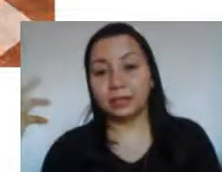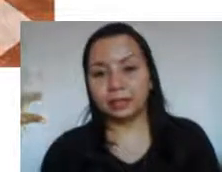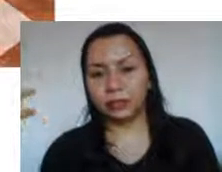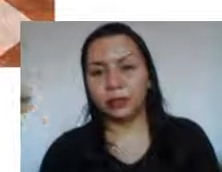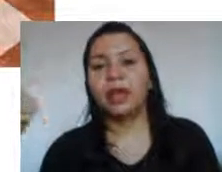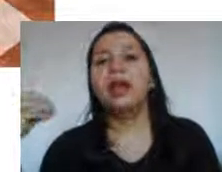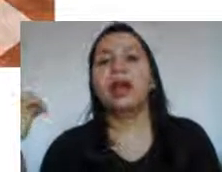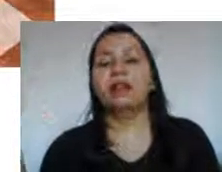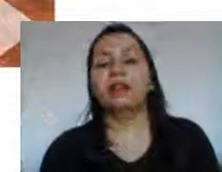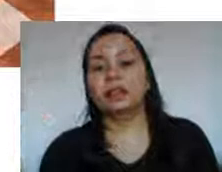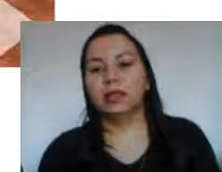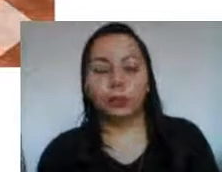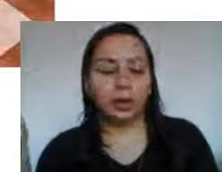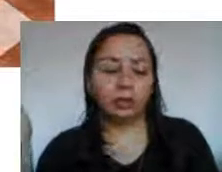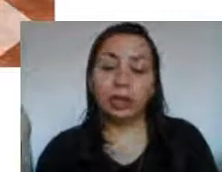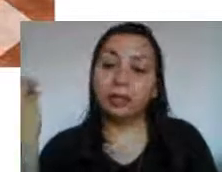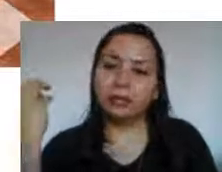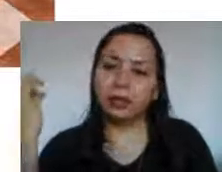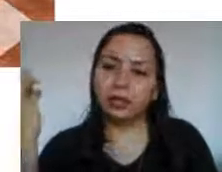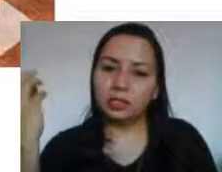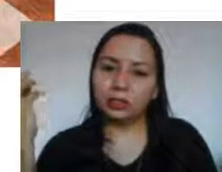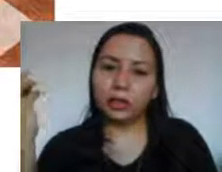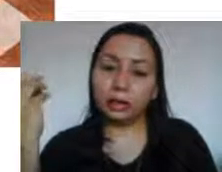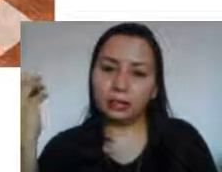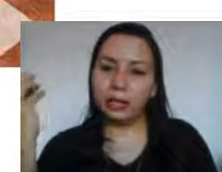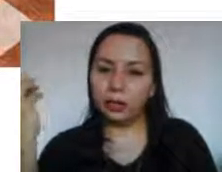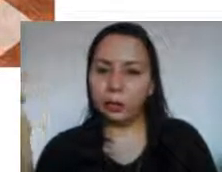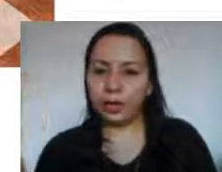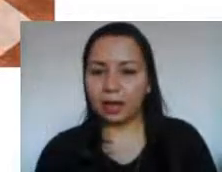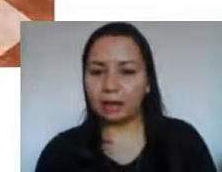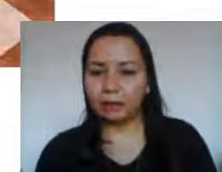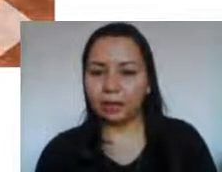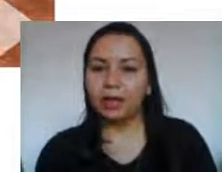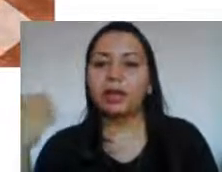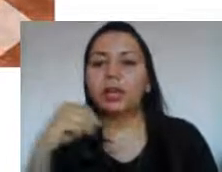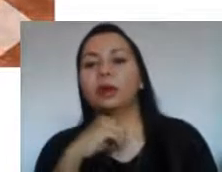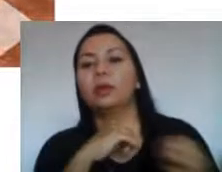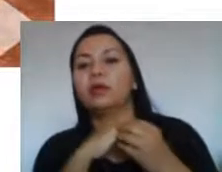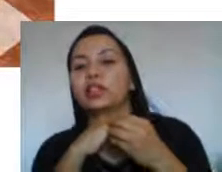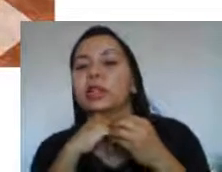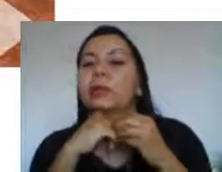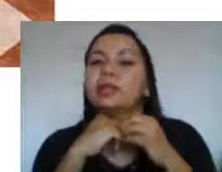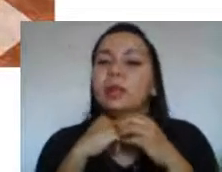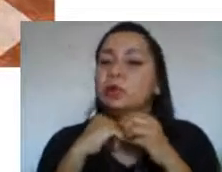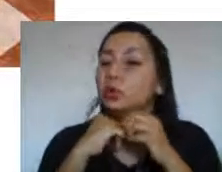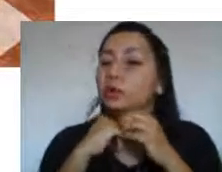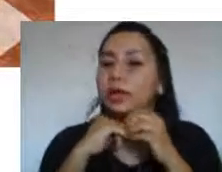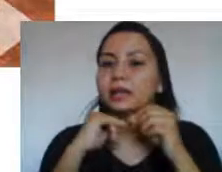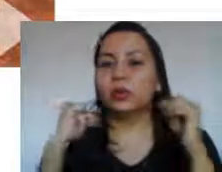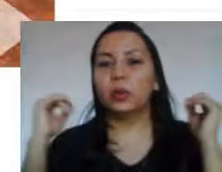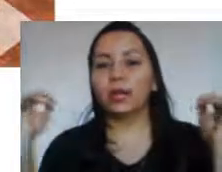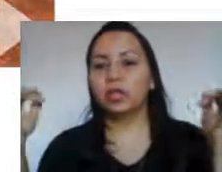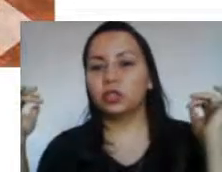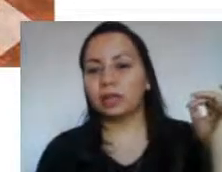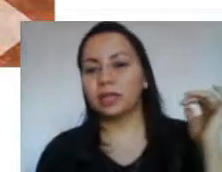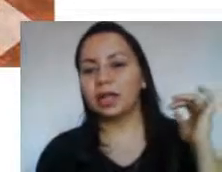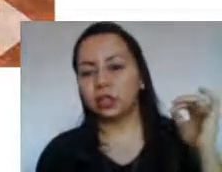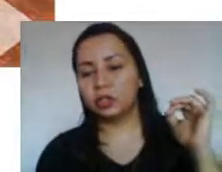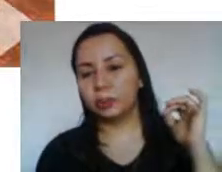vai passando, ela vai se recuperando e entra na fase de floresta recuperada, que promove o estabelecimento de uma floresta com